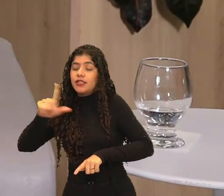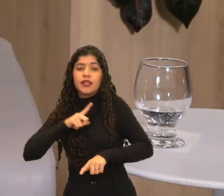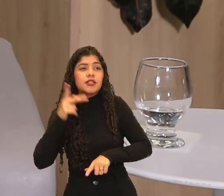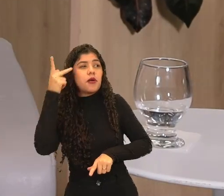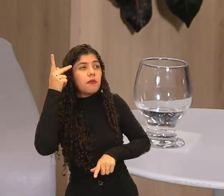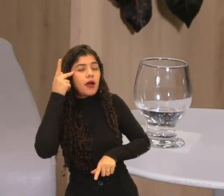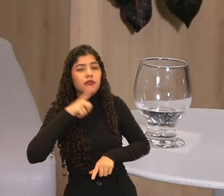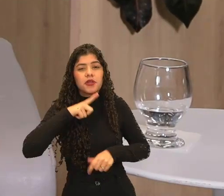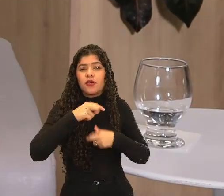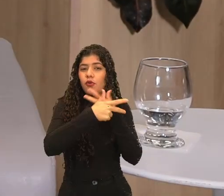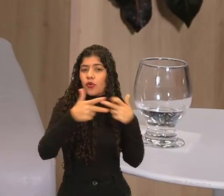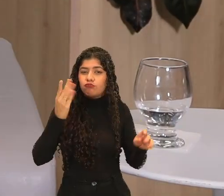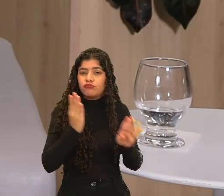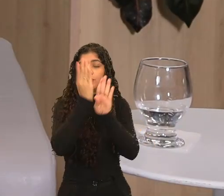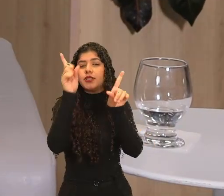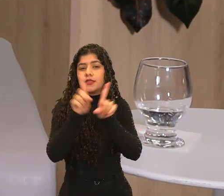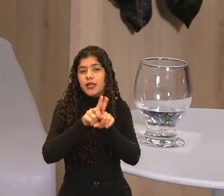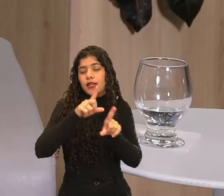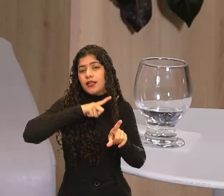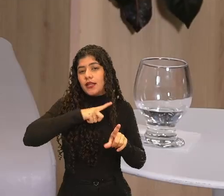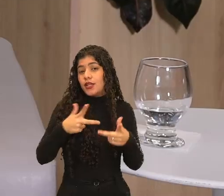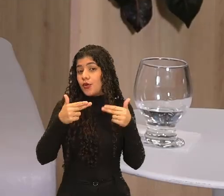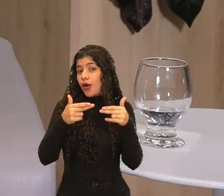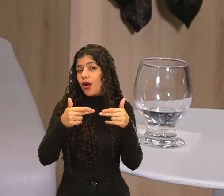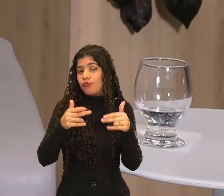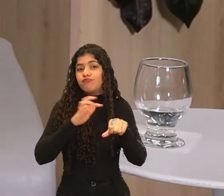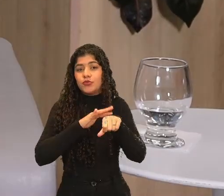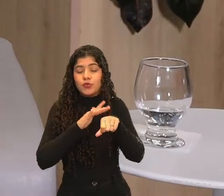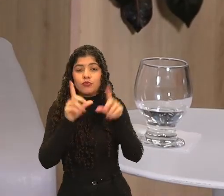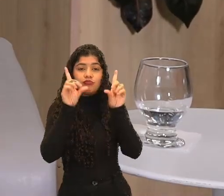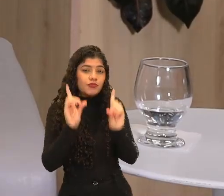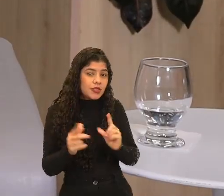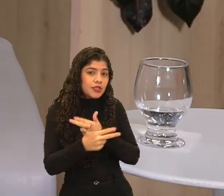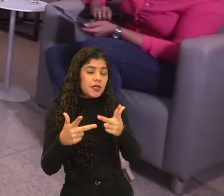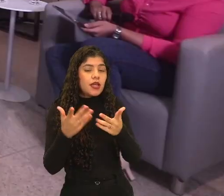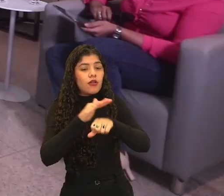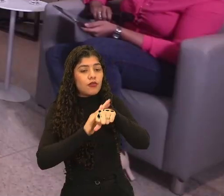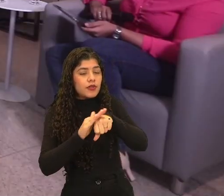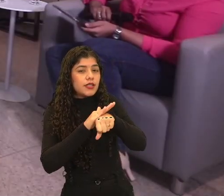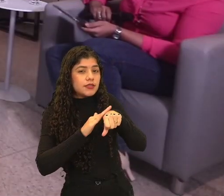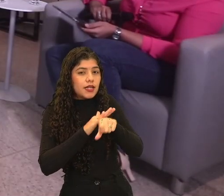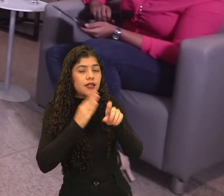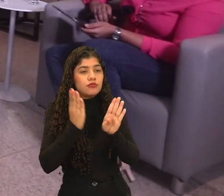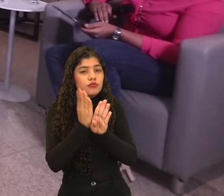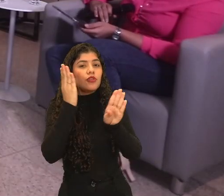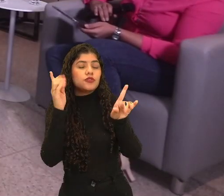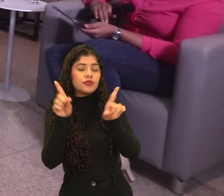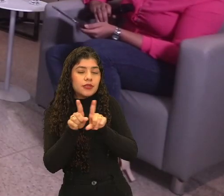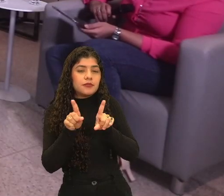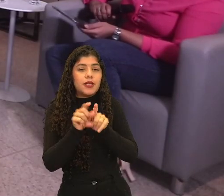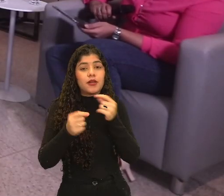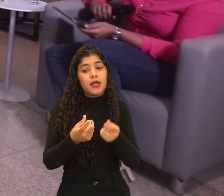outra em Goiás, ela consegue descobrir que tem uma criança com a mesma síndrome, e elas passam a discutir diagnóstico, novidades, né?